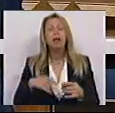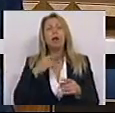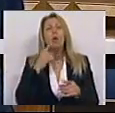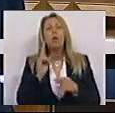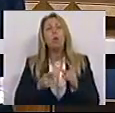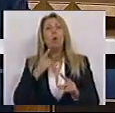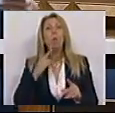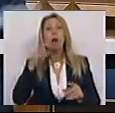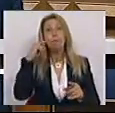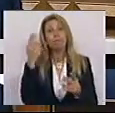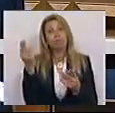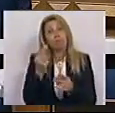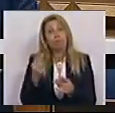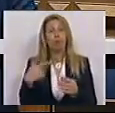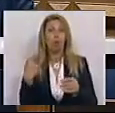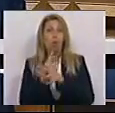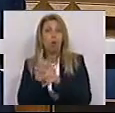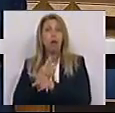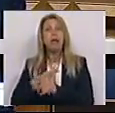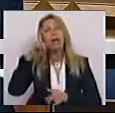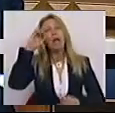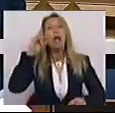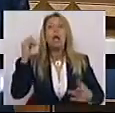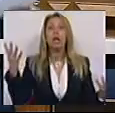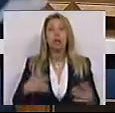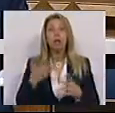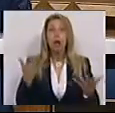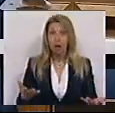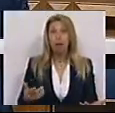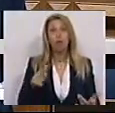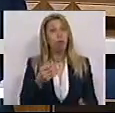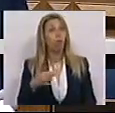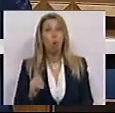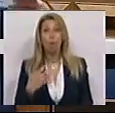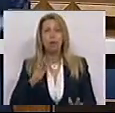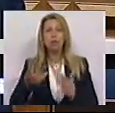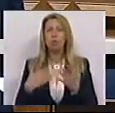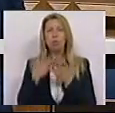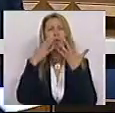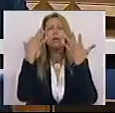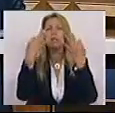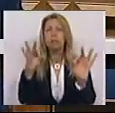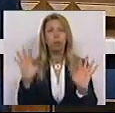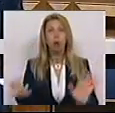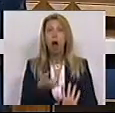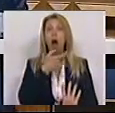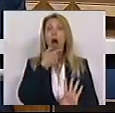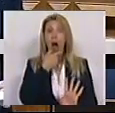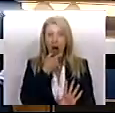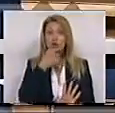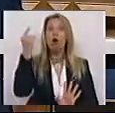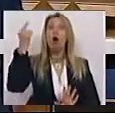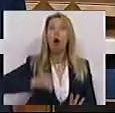o Partido Socialista propõe algo muito simples, que é: só ficam obrigados a esta comunicação e autorização